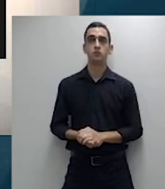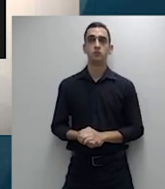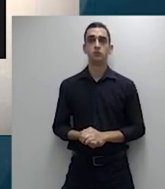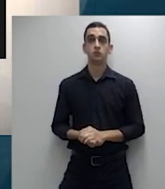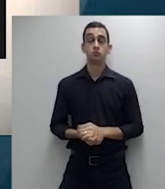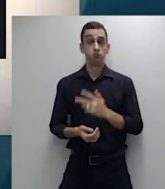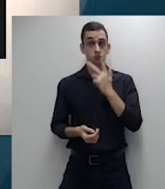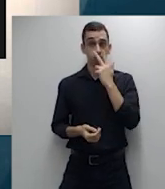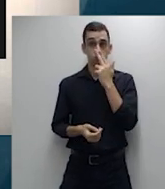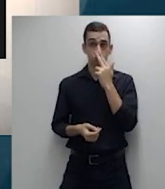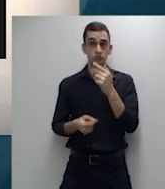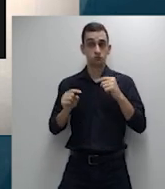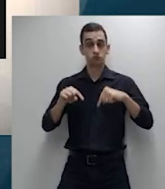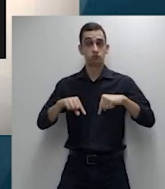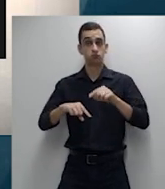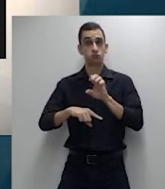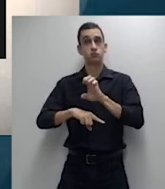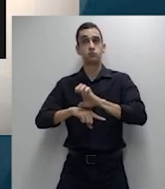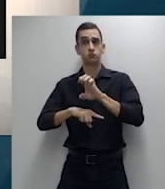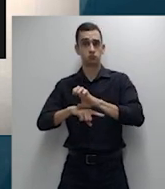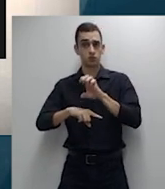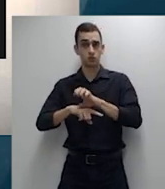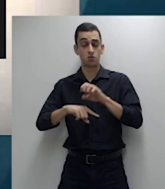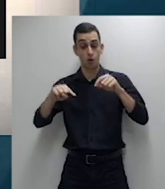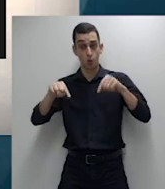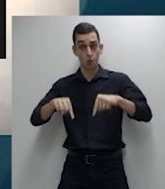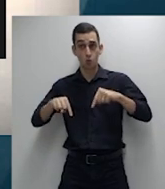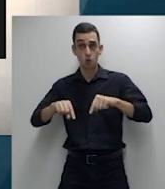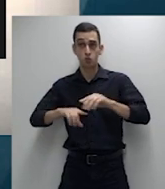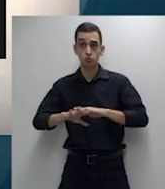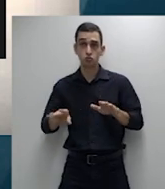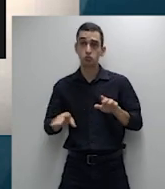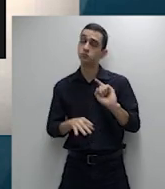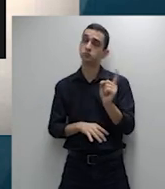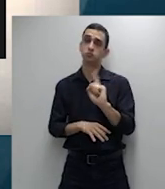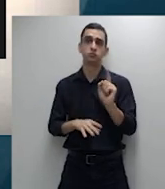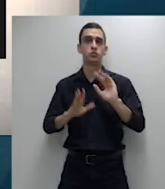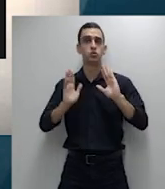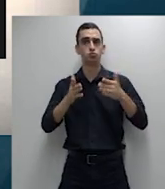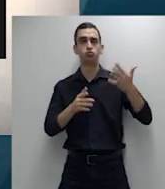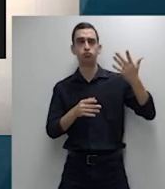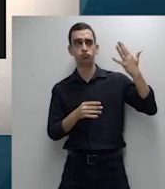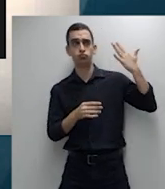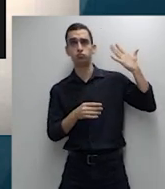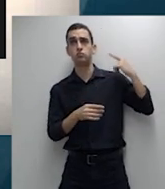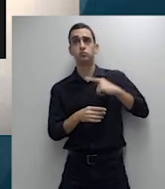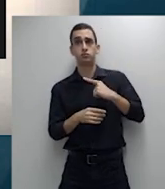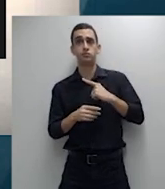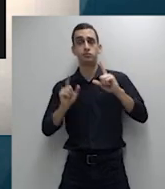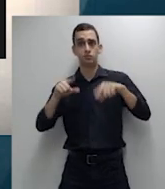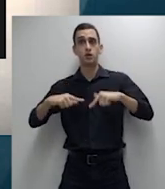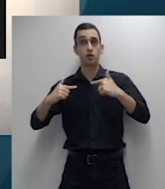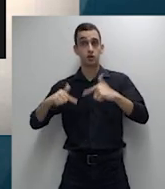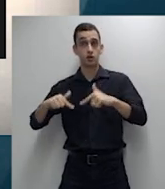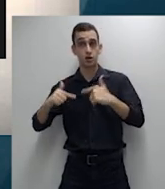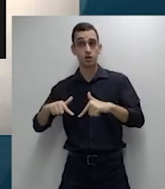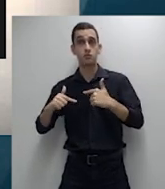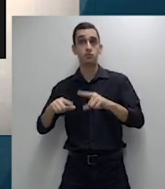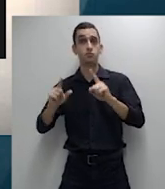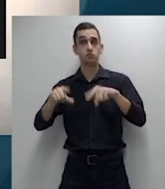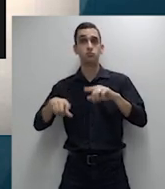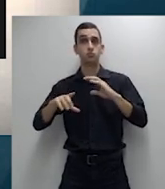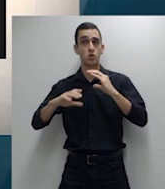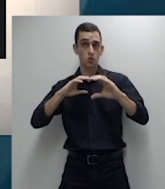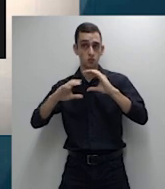olhos do Estado isso não que agora vai achar muito atividade exercida pela está Luan é uma cidade comunicacional